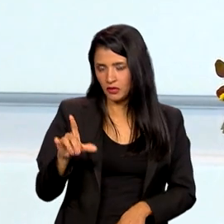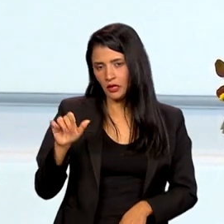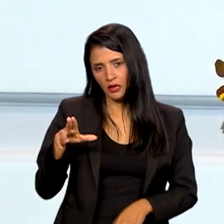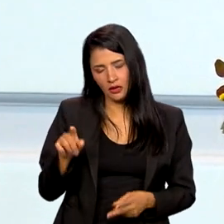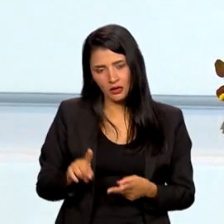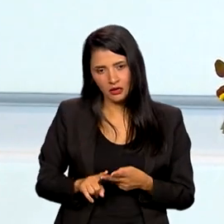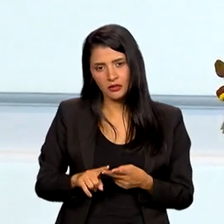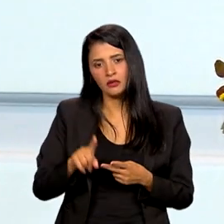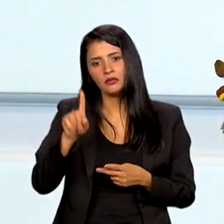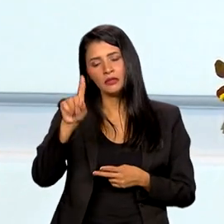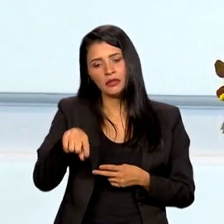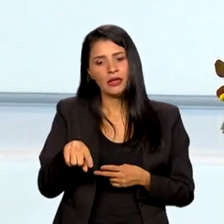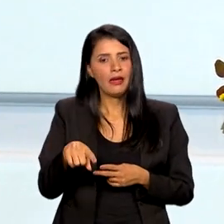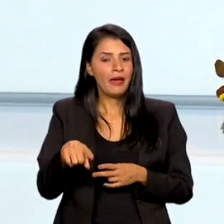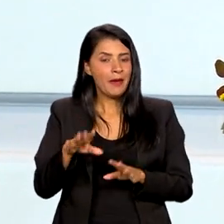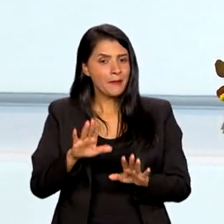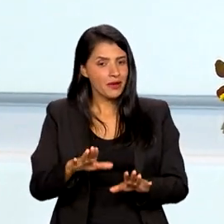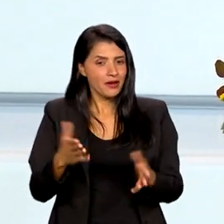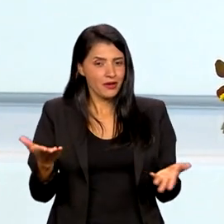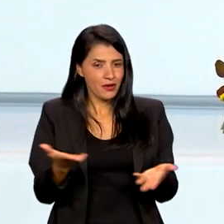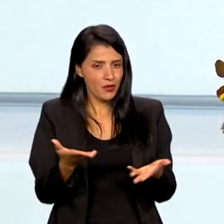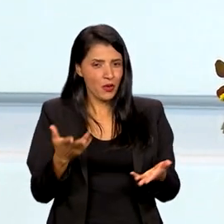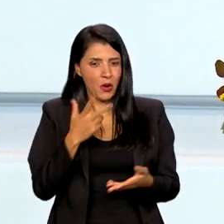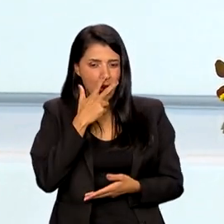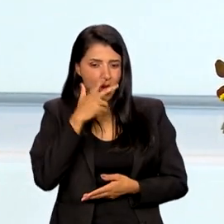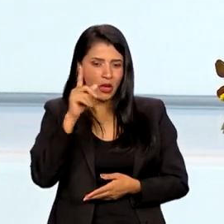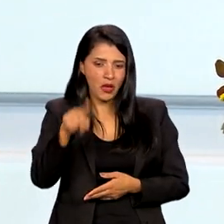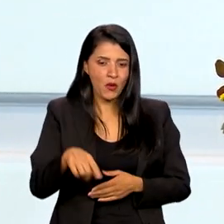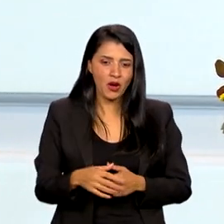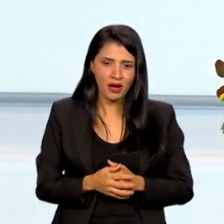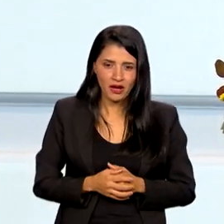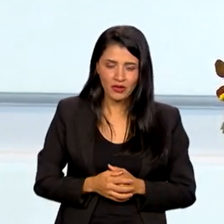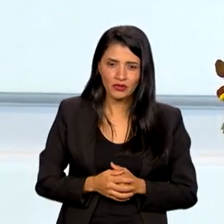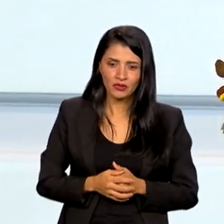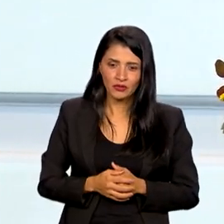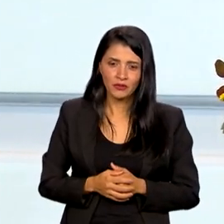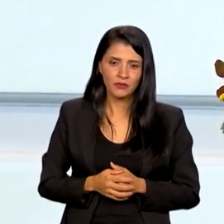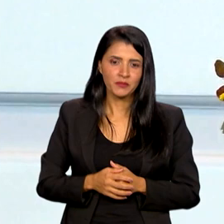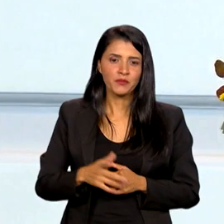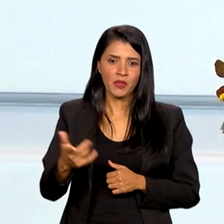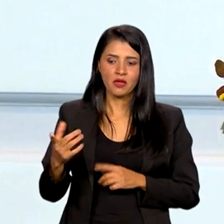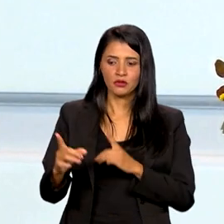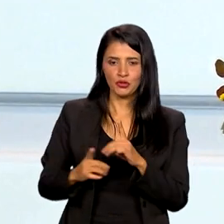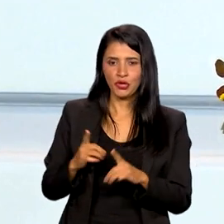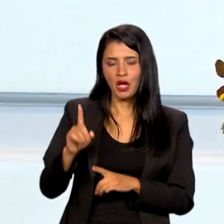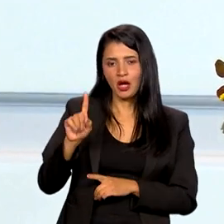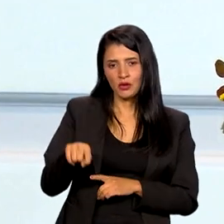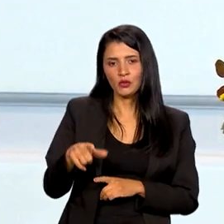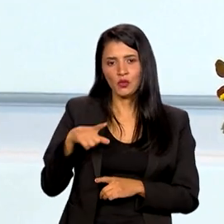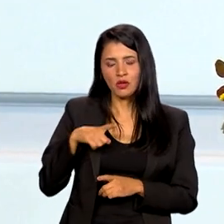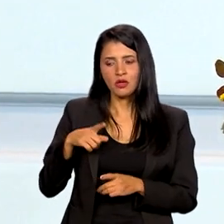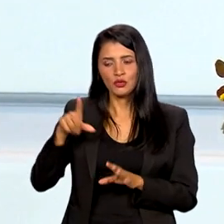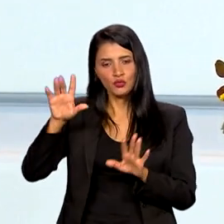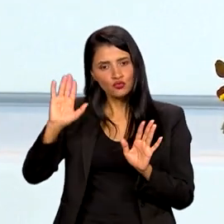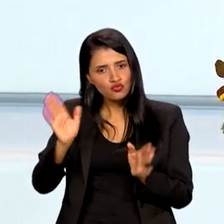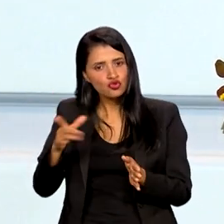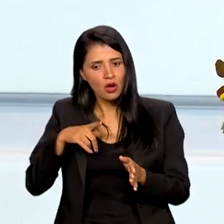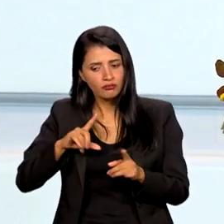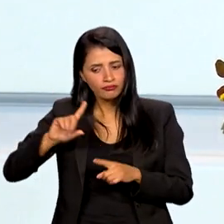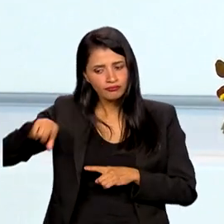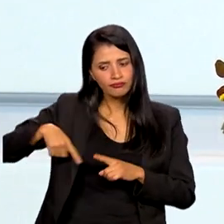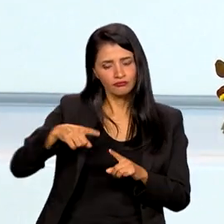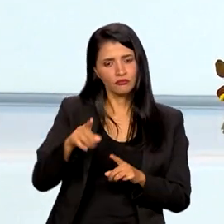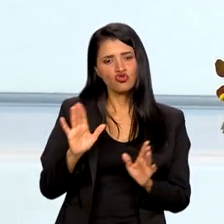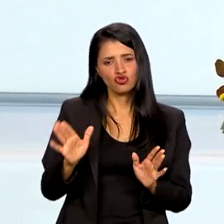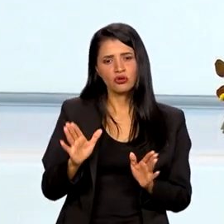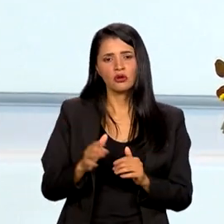ambiente. Agora, eu acho que isso já está esclarecido internamente nos diálogos, né? Essa questão já está sendo superada.